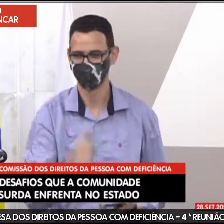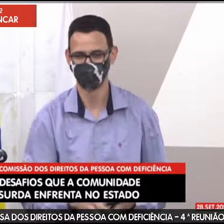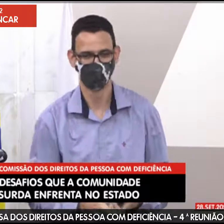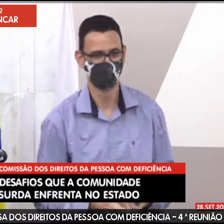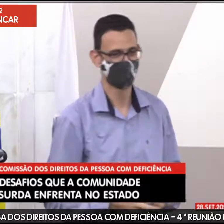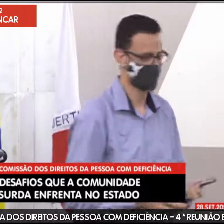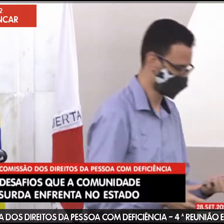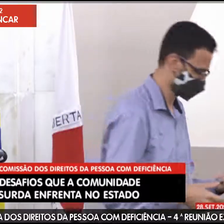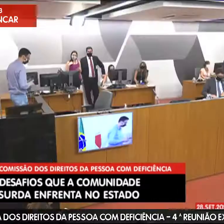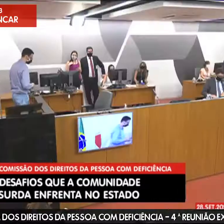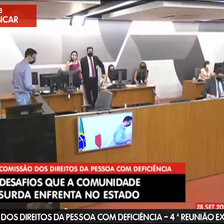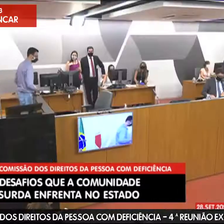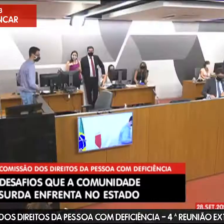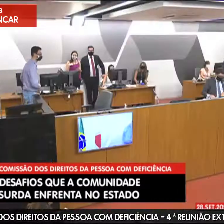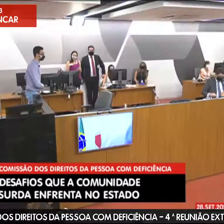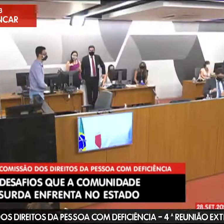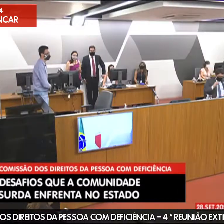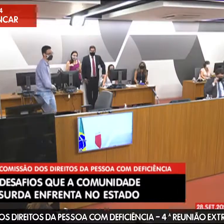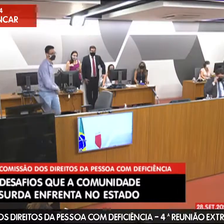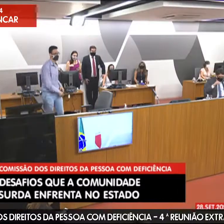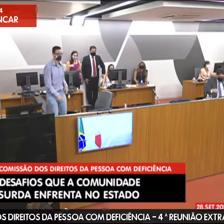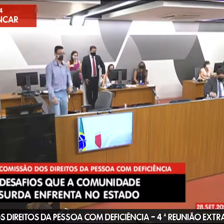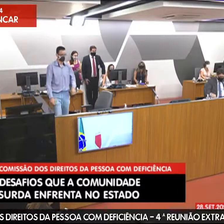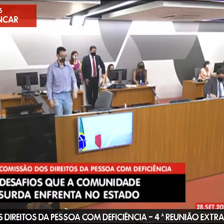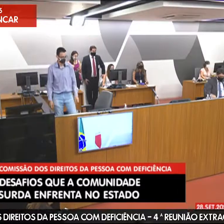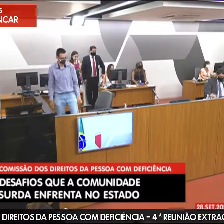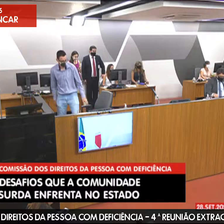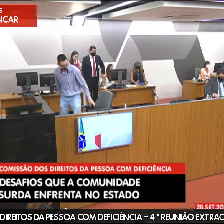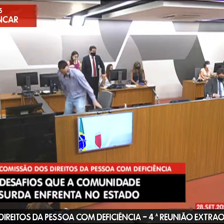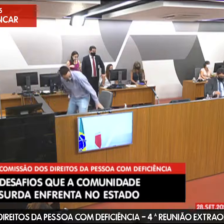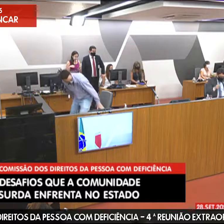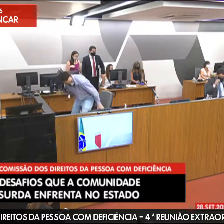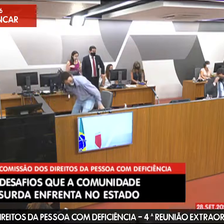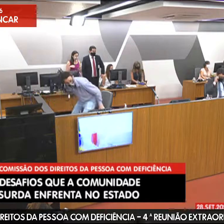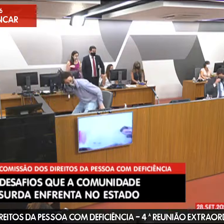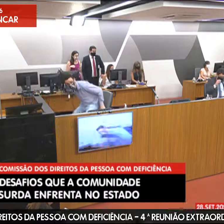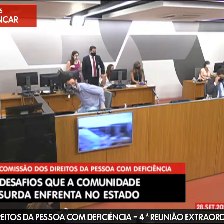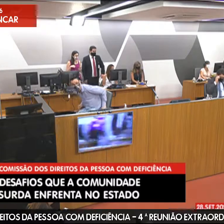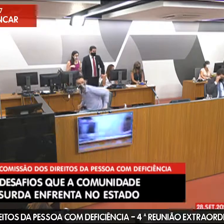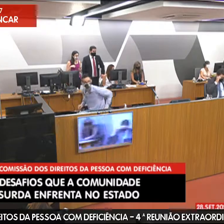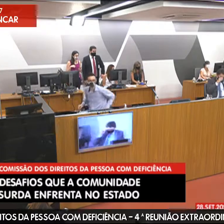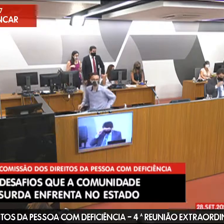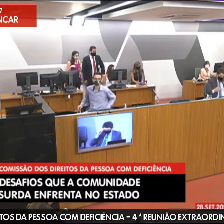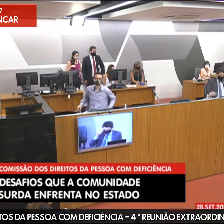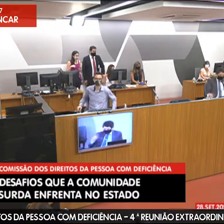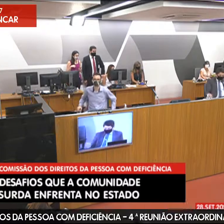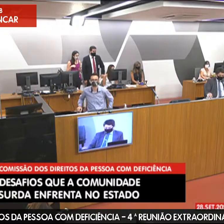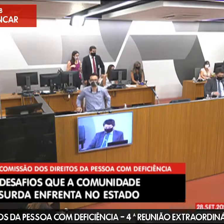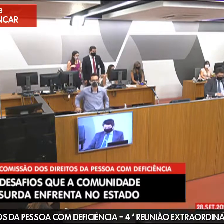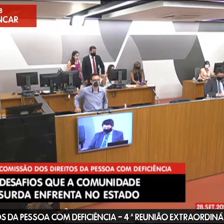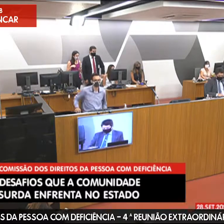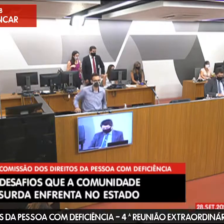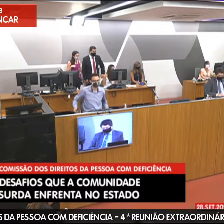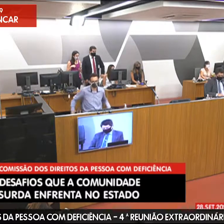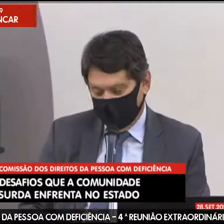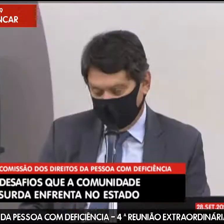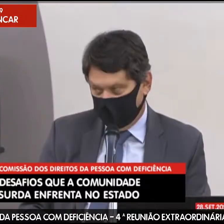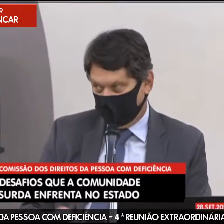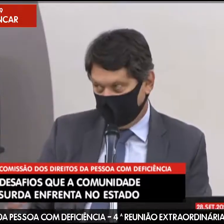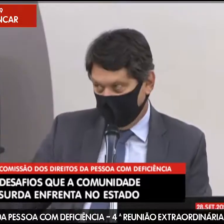Muito obrigada a todos. Gente, o que o Denner acabou de mandar a mensagem dele é de suma importância também.